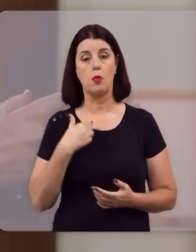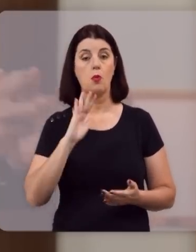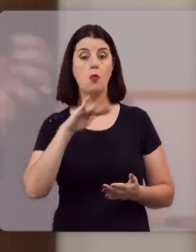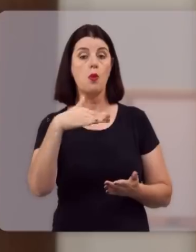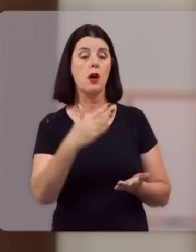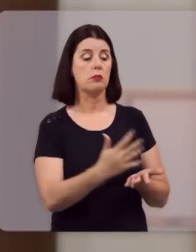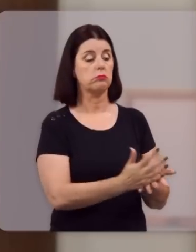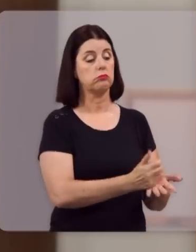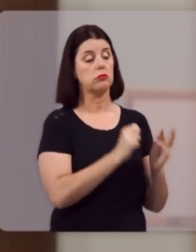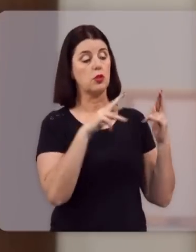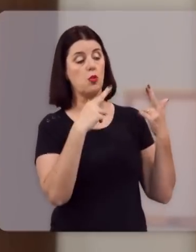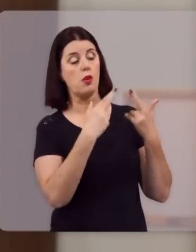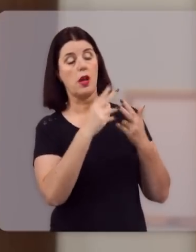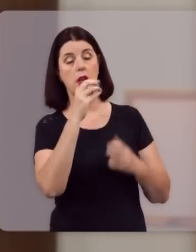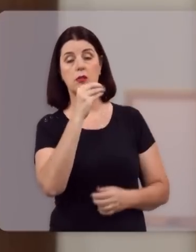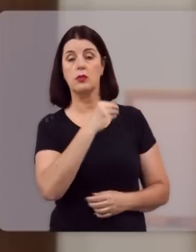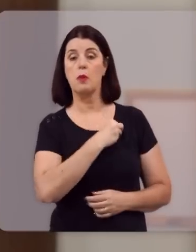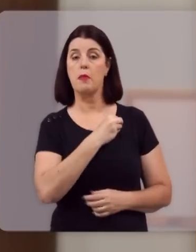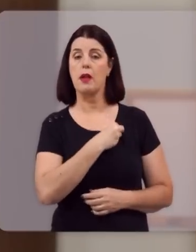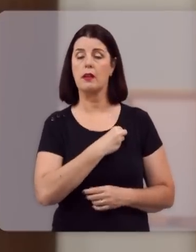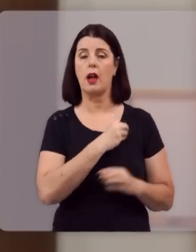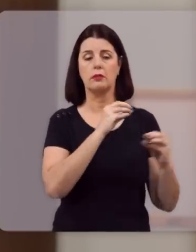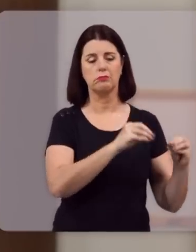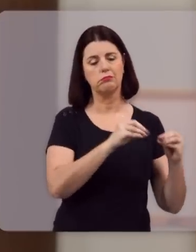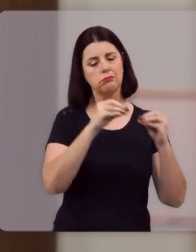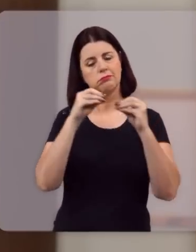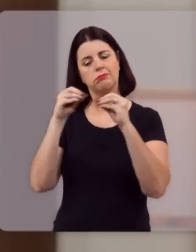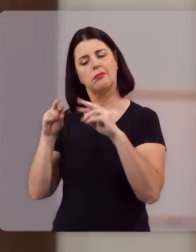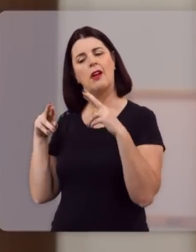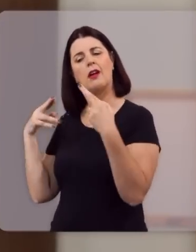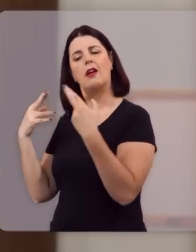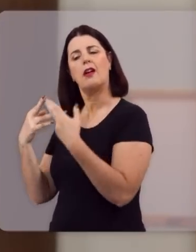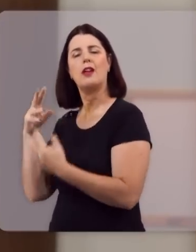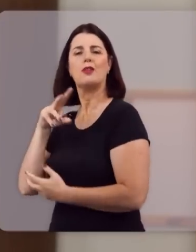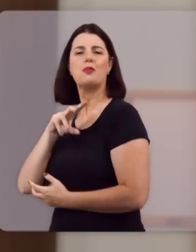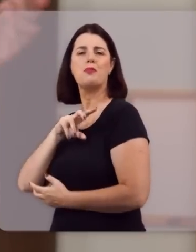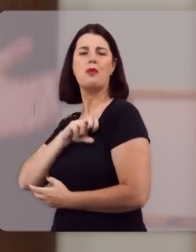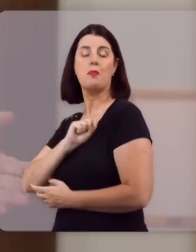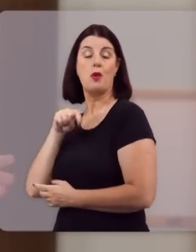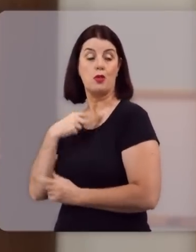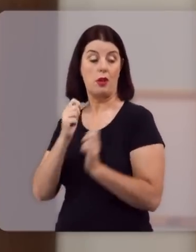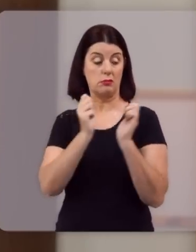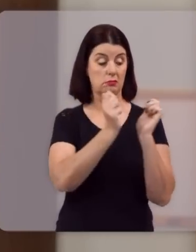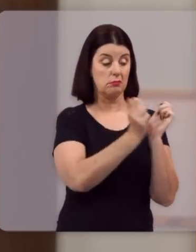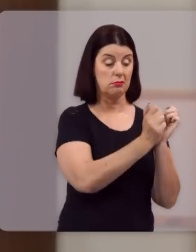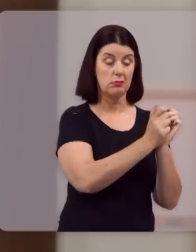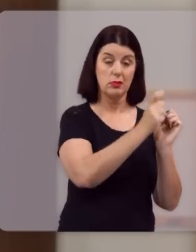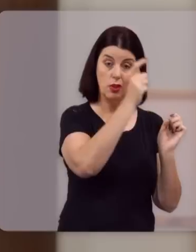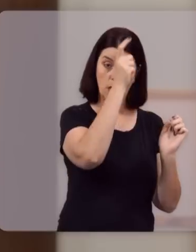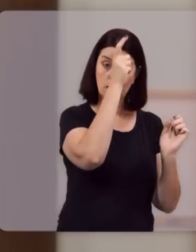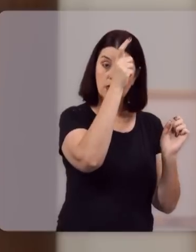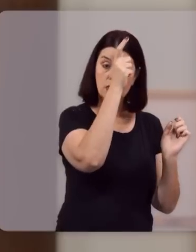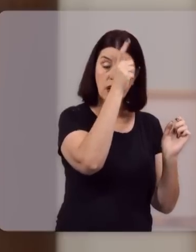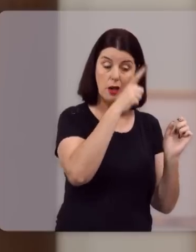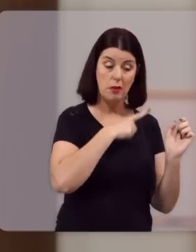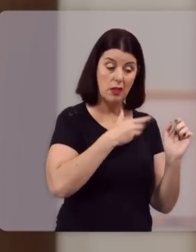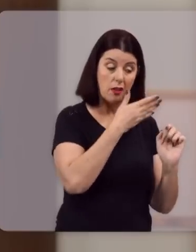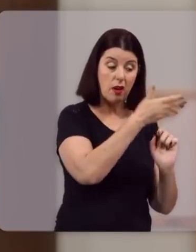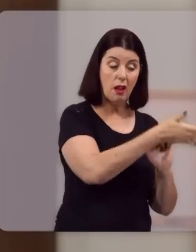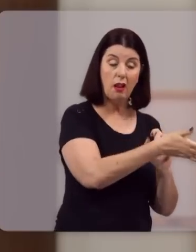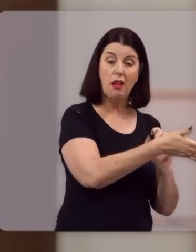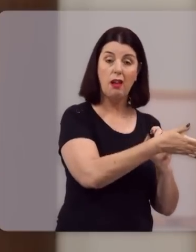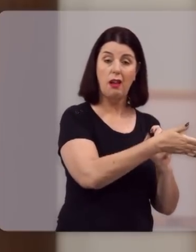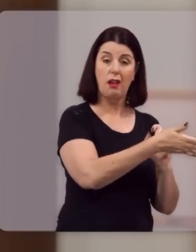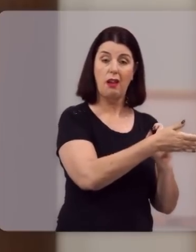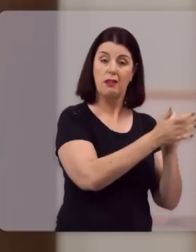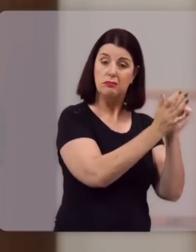fomos tirados do império das trevas e transportados para o reino da luz. Éramos escravos do diabo, estávamos na casa do valente,